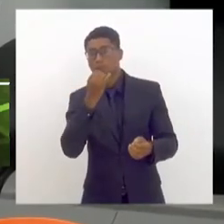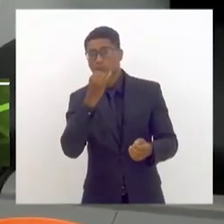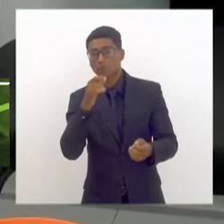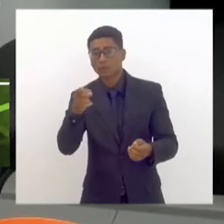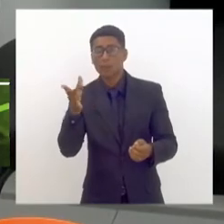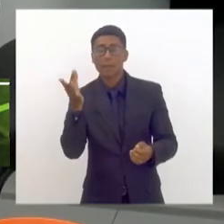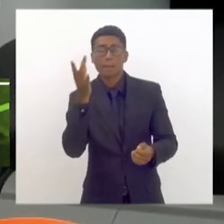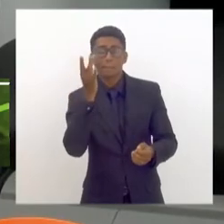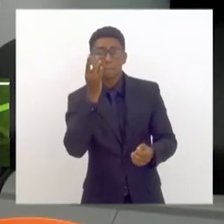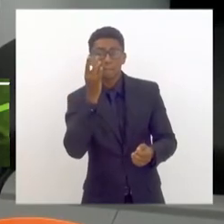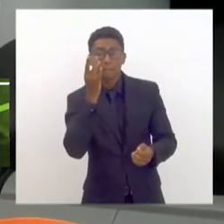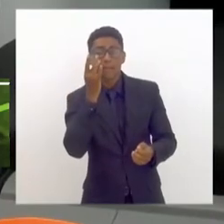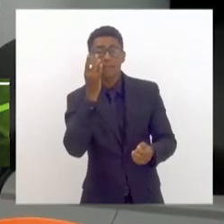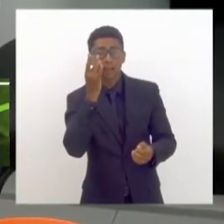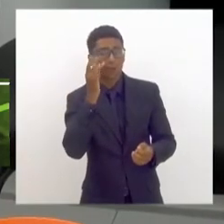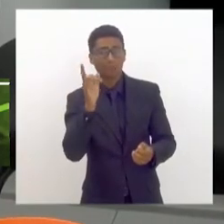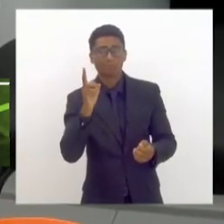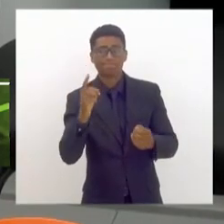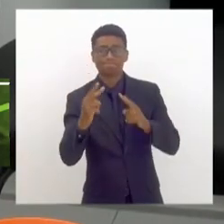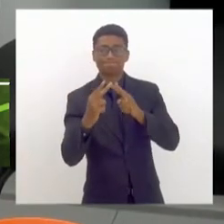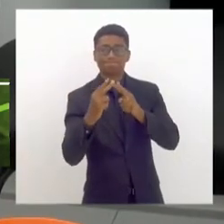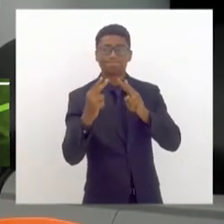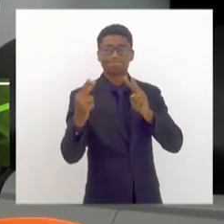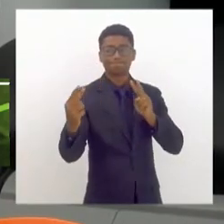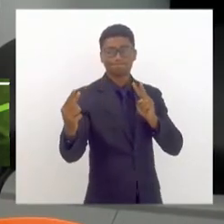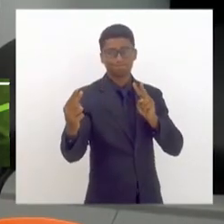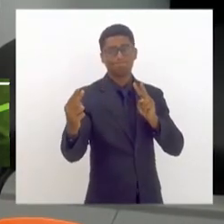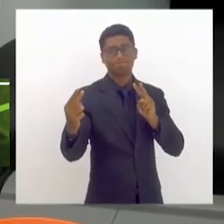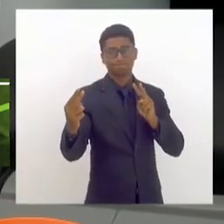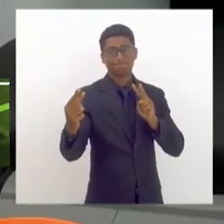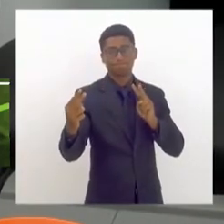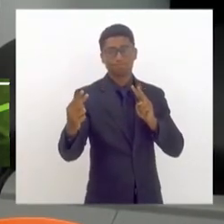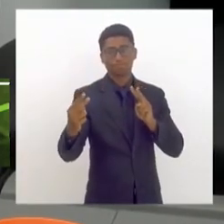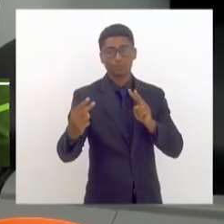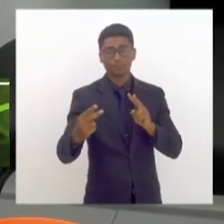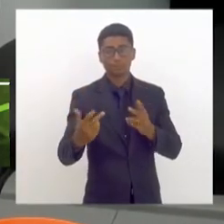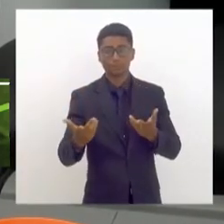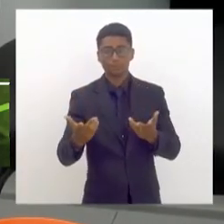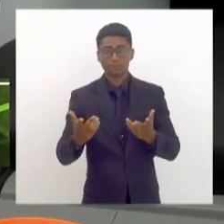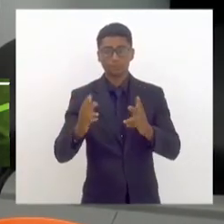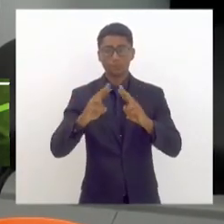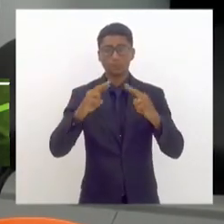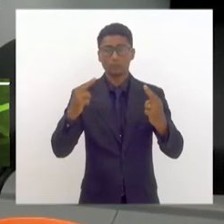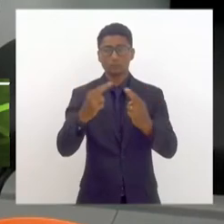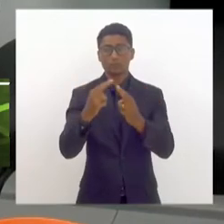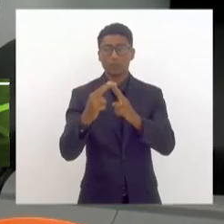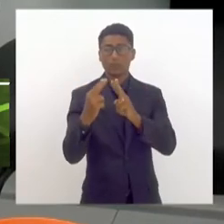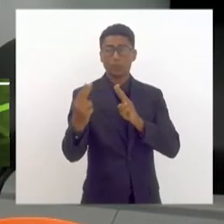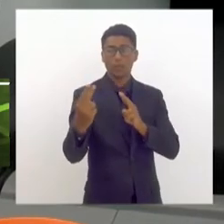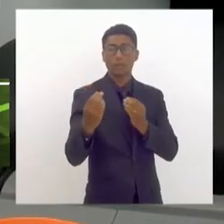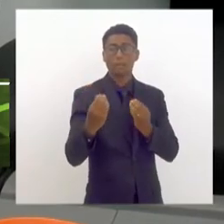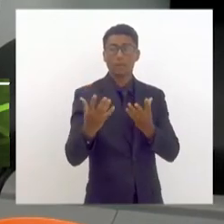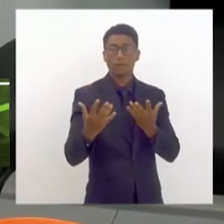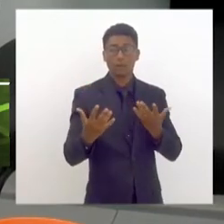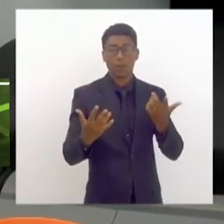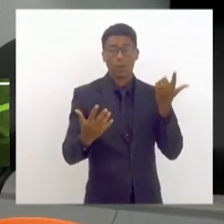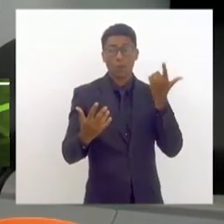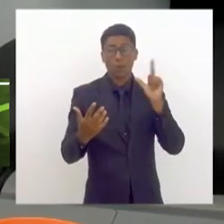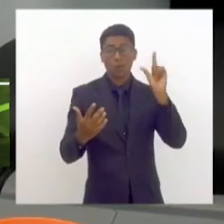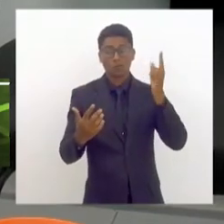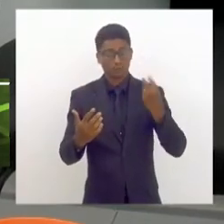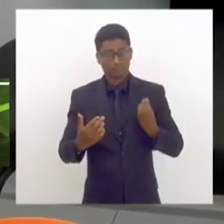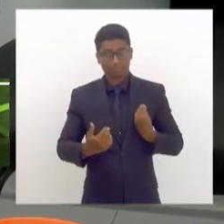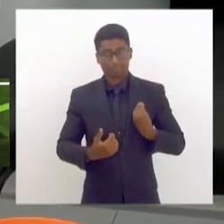que têm acontecido uma vez por mês, e têm preferido que as sessões sejam online para garantir presença. E a gente não